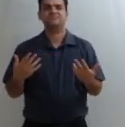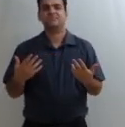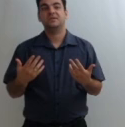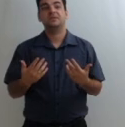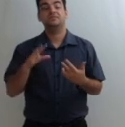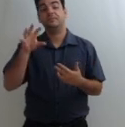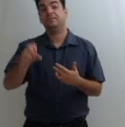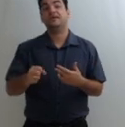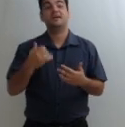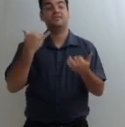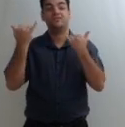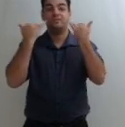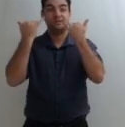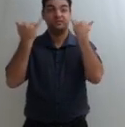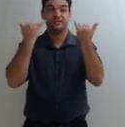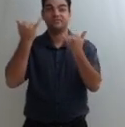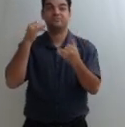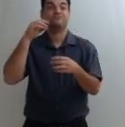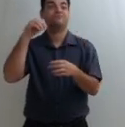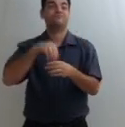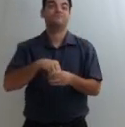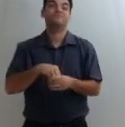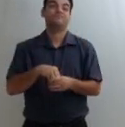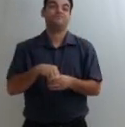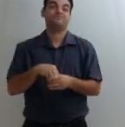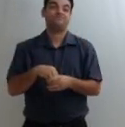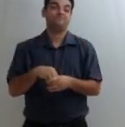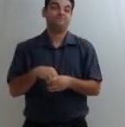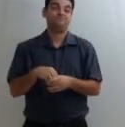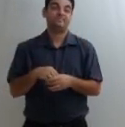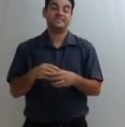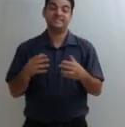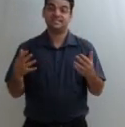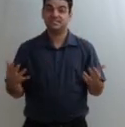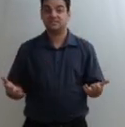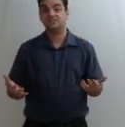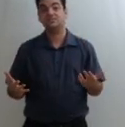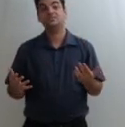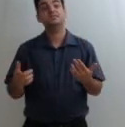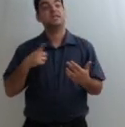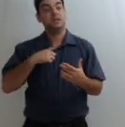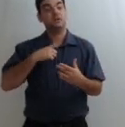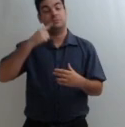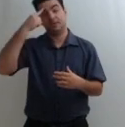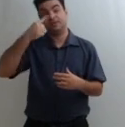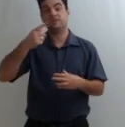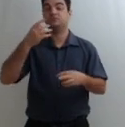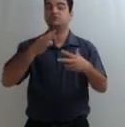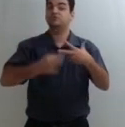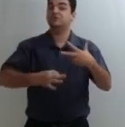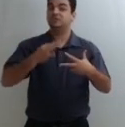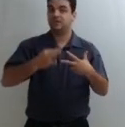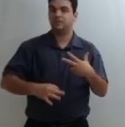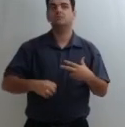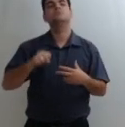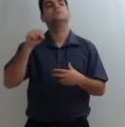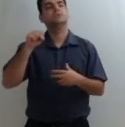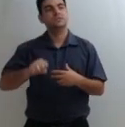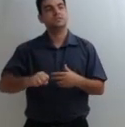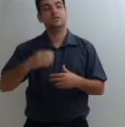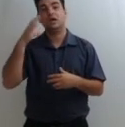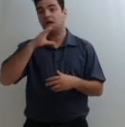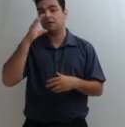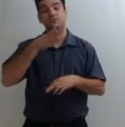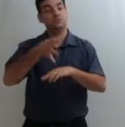aparelhos eletrônicos, determinando que conste do mandado judicial a autorização de acesso imediato aos